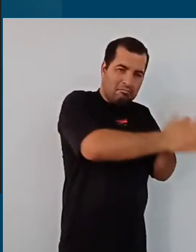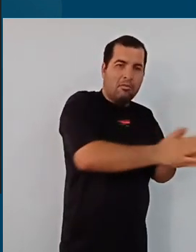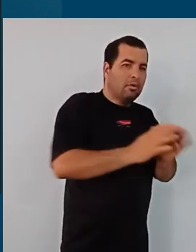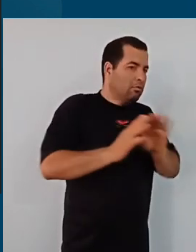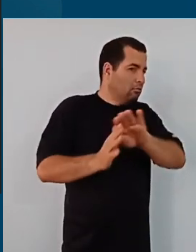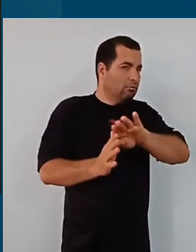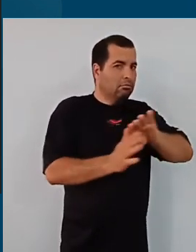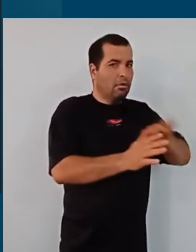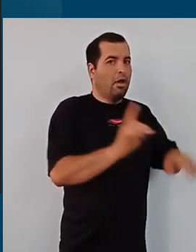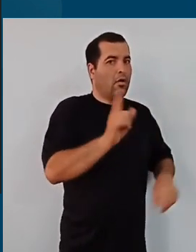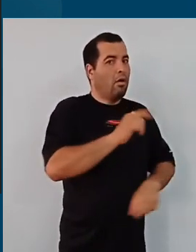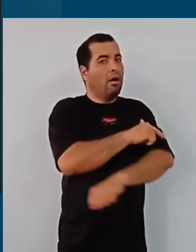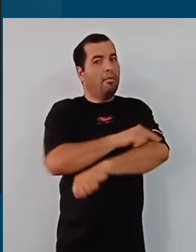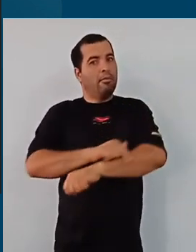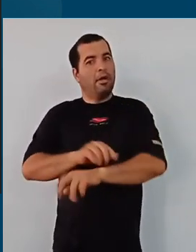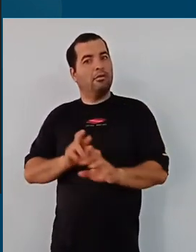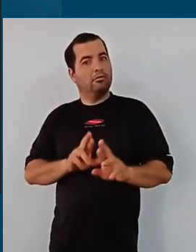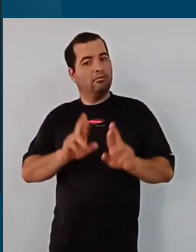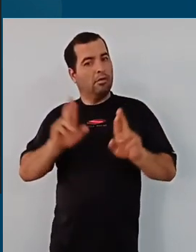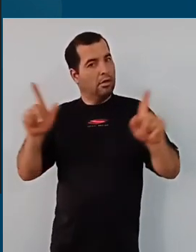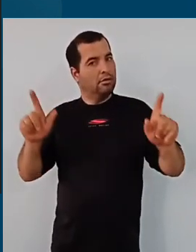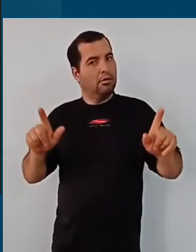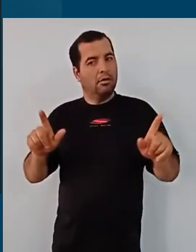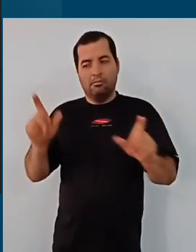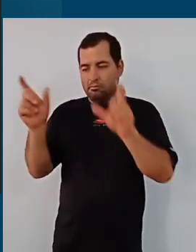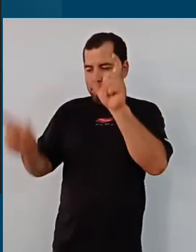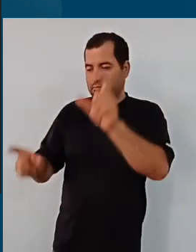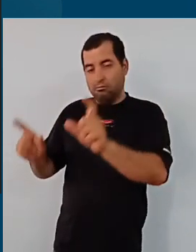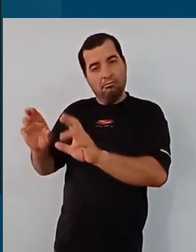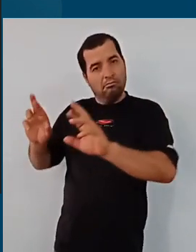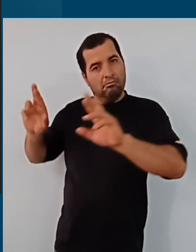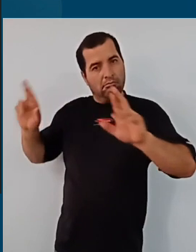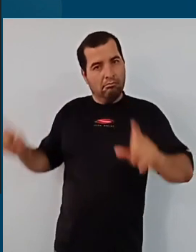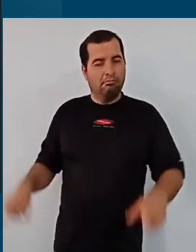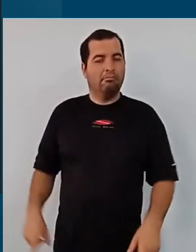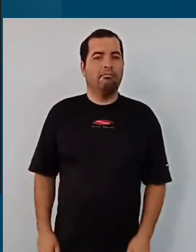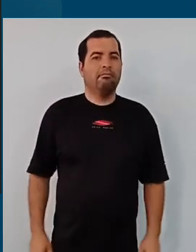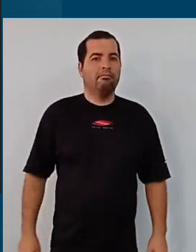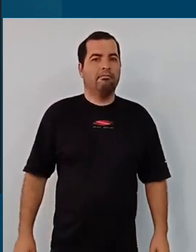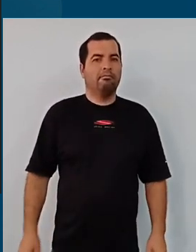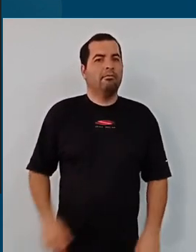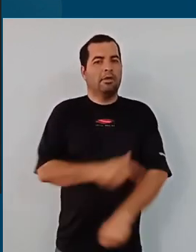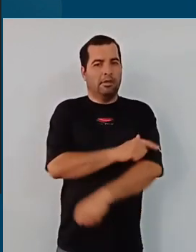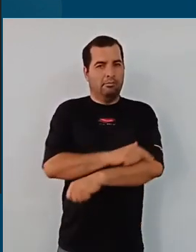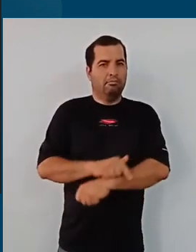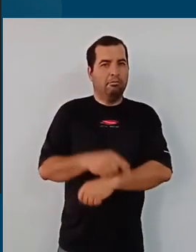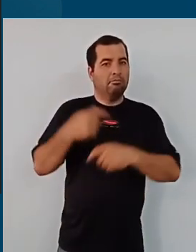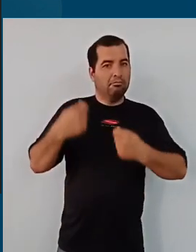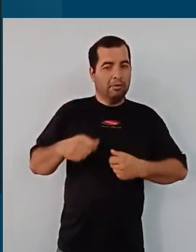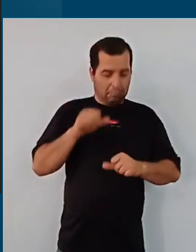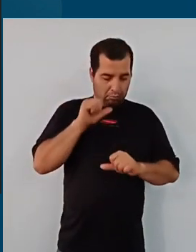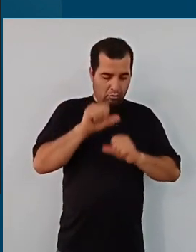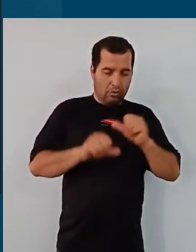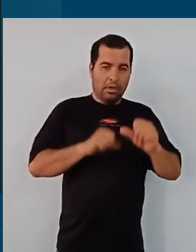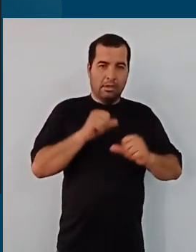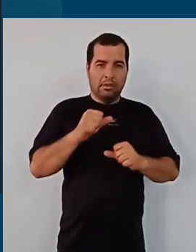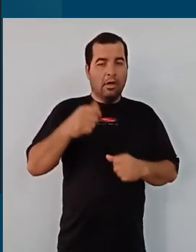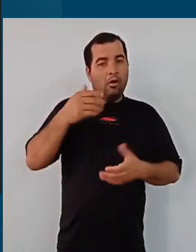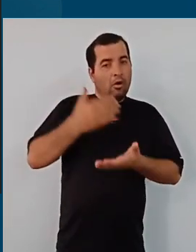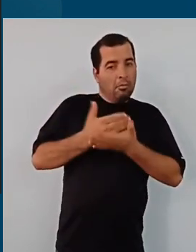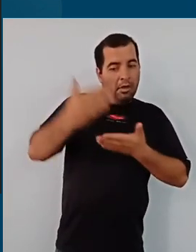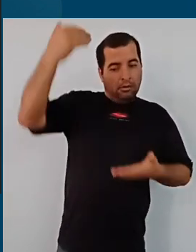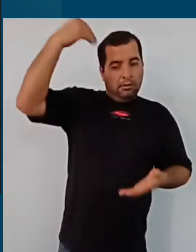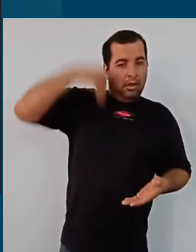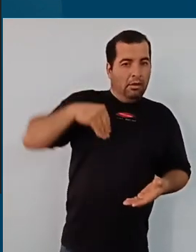e respeito às diferenças e diversidades. Há uma mudança de olhar do dentro para fora.